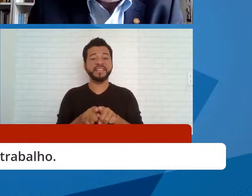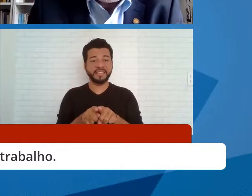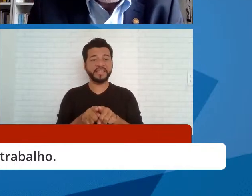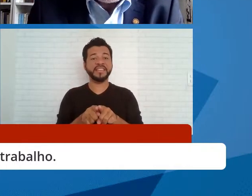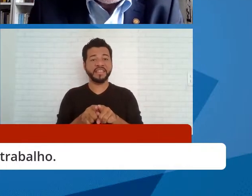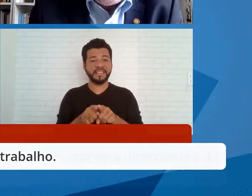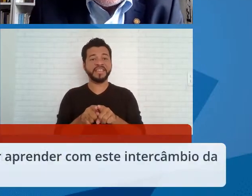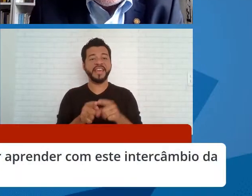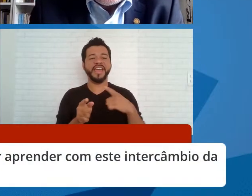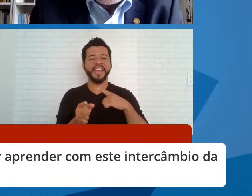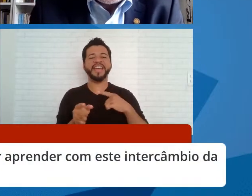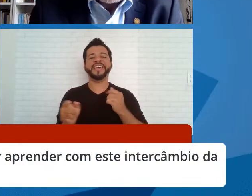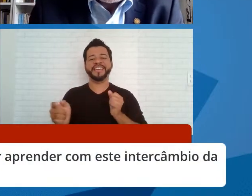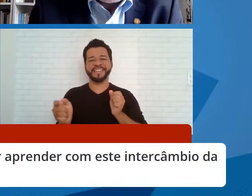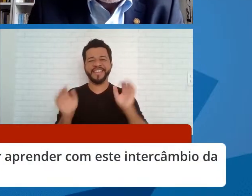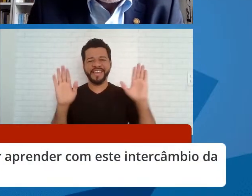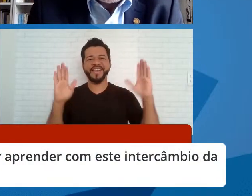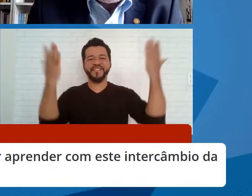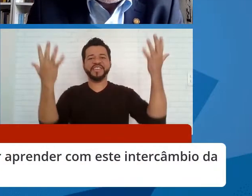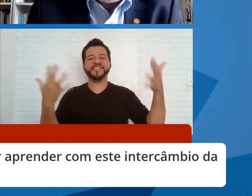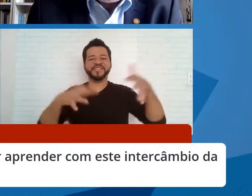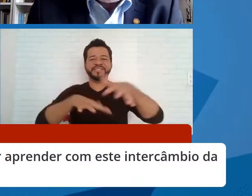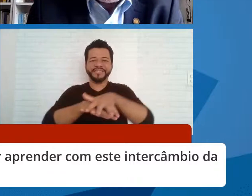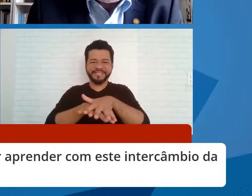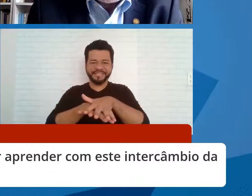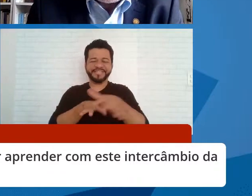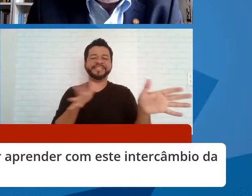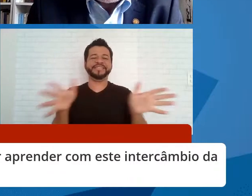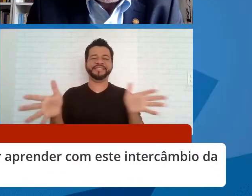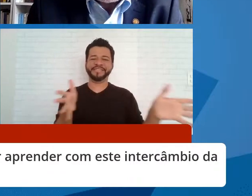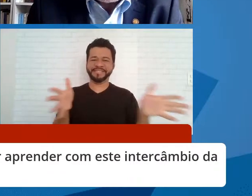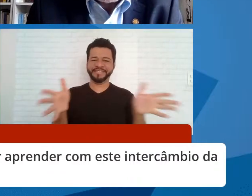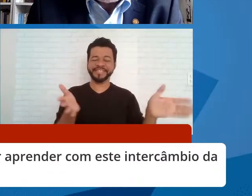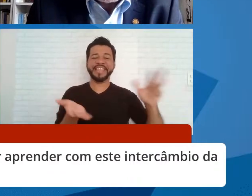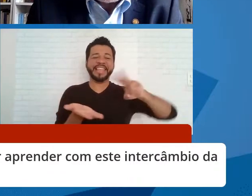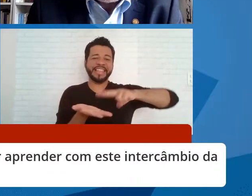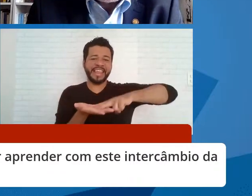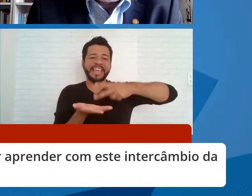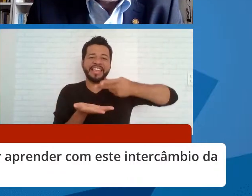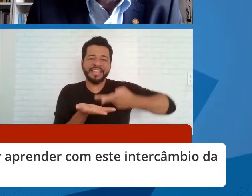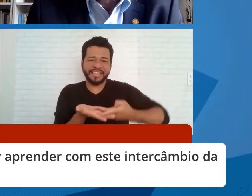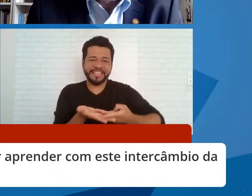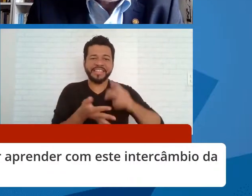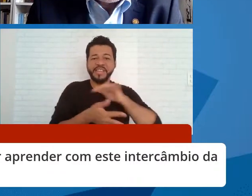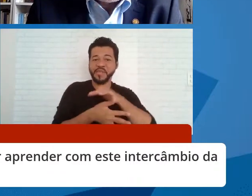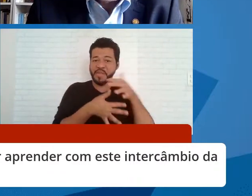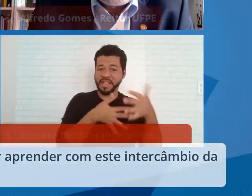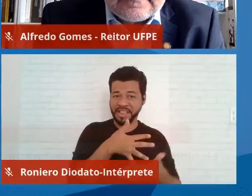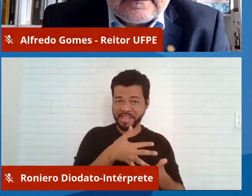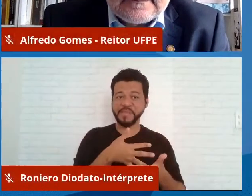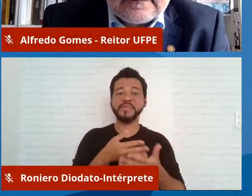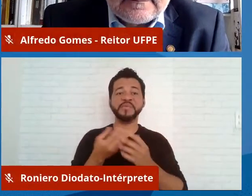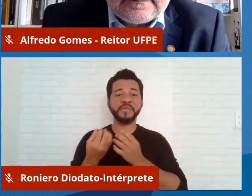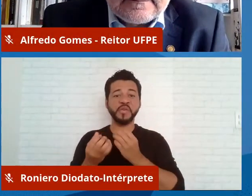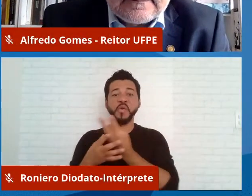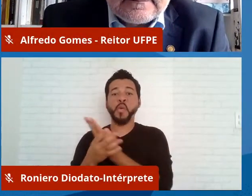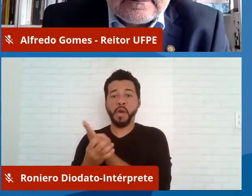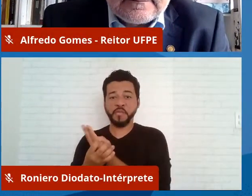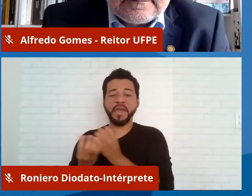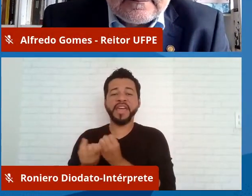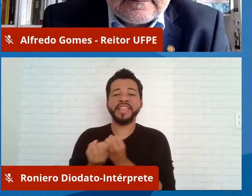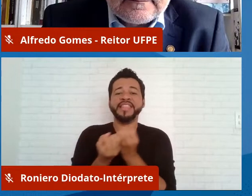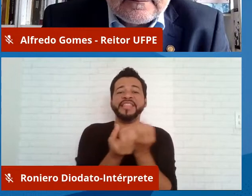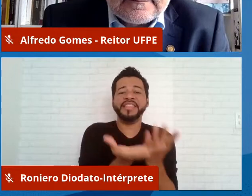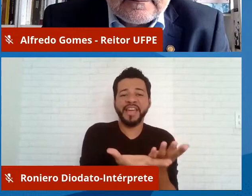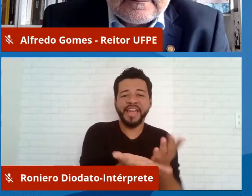evento inclusivo, né? Então, toda a tradução em libras desse evento foi cedida pela UFPE, está sendo